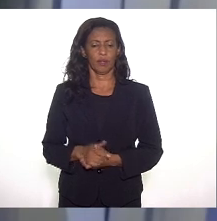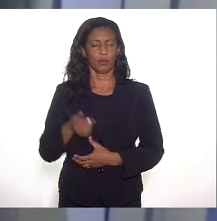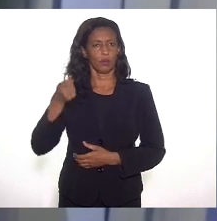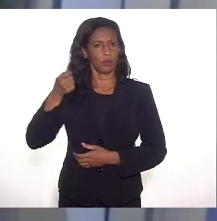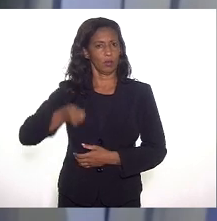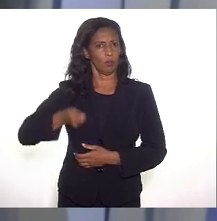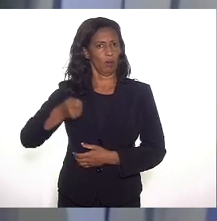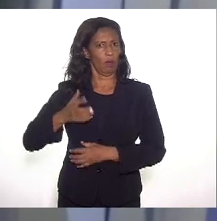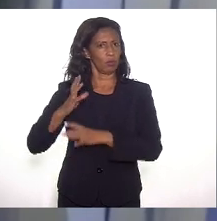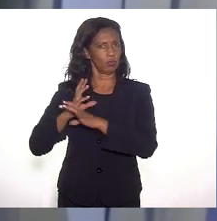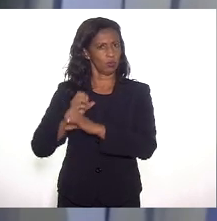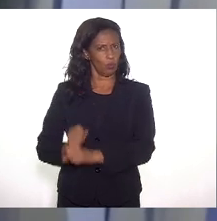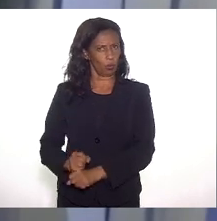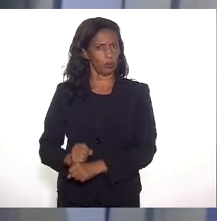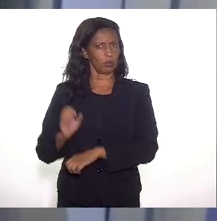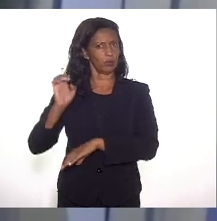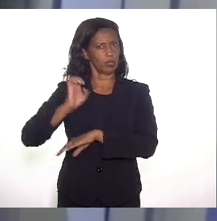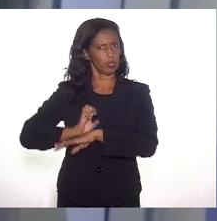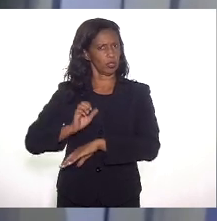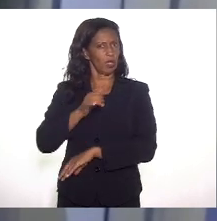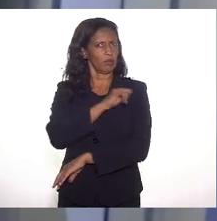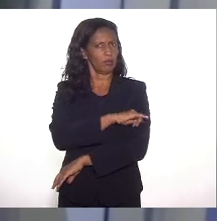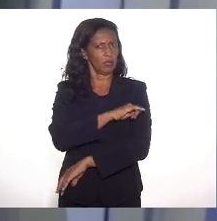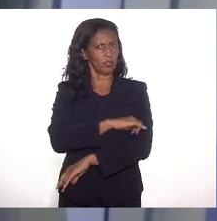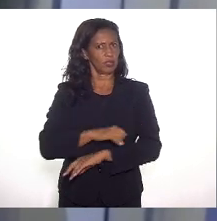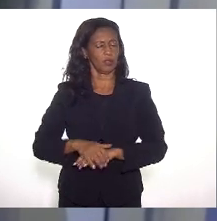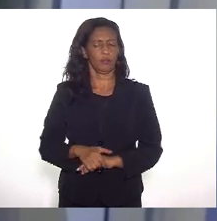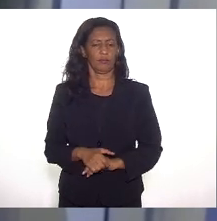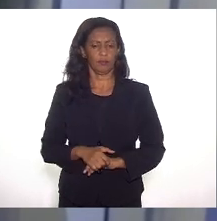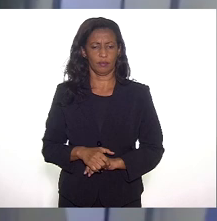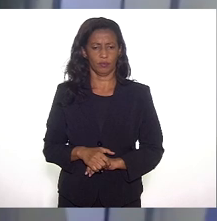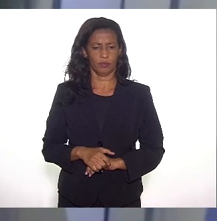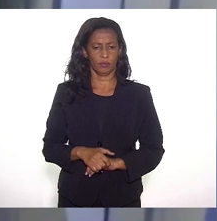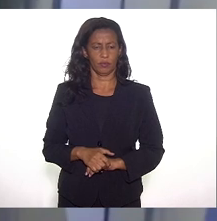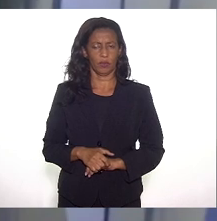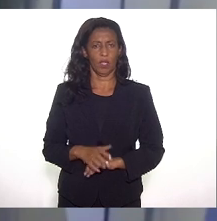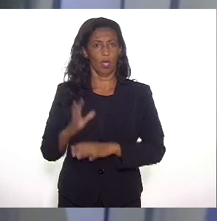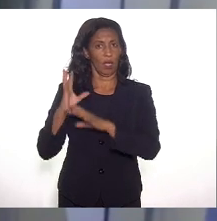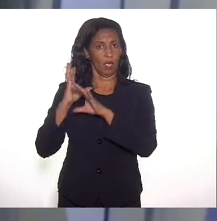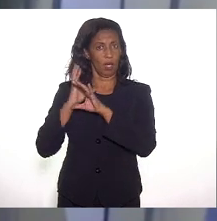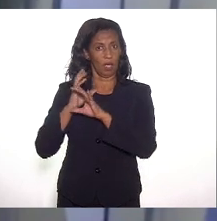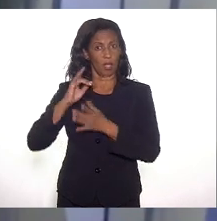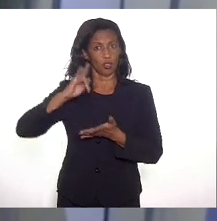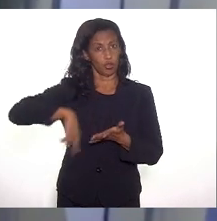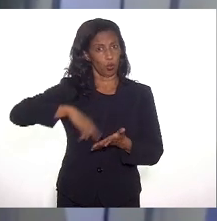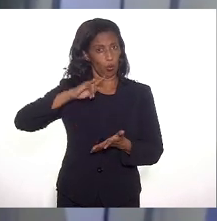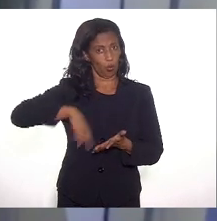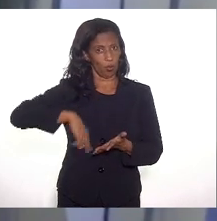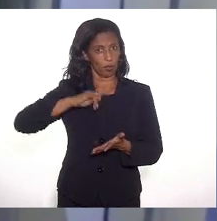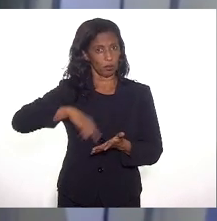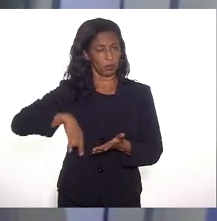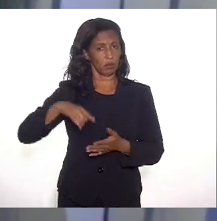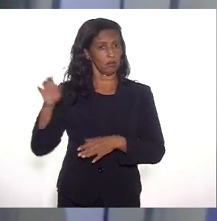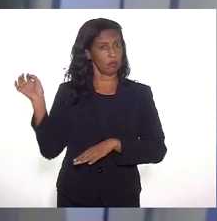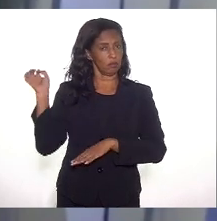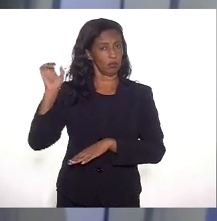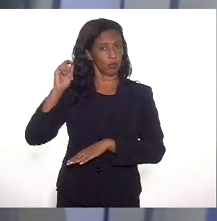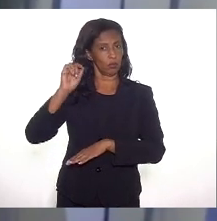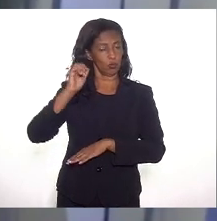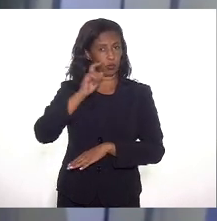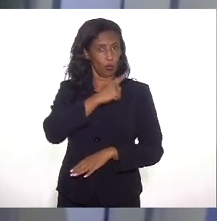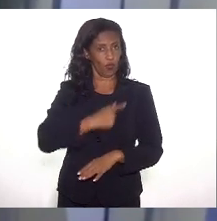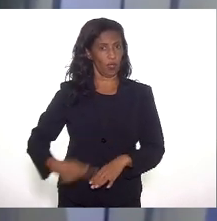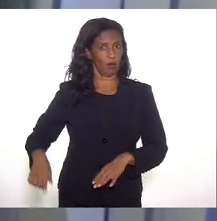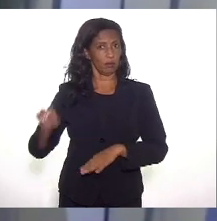de Contas do Estado do Rio de Janeiro das contas do governo dos gestores estaduais do Rio